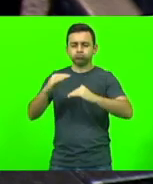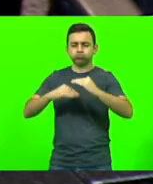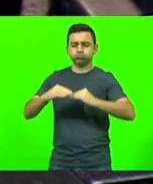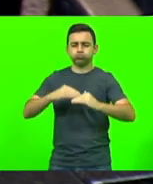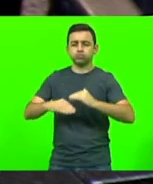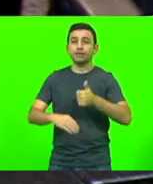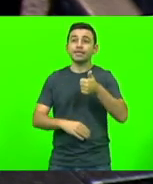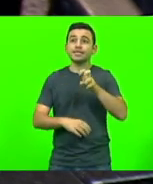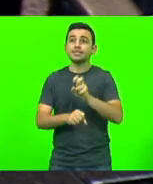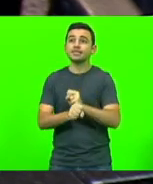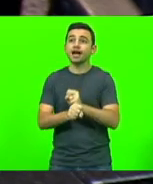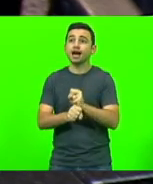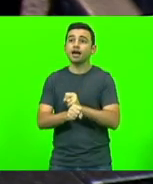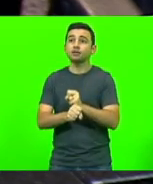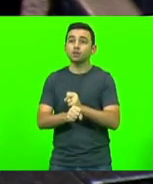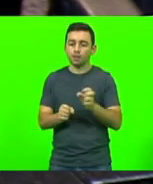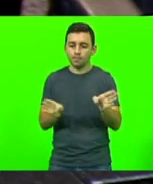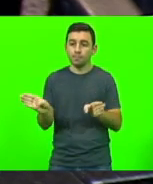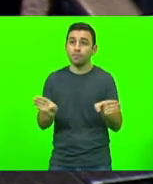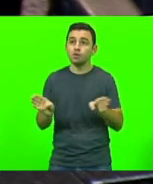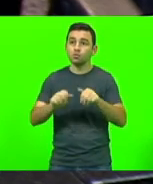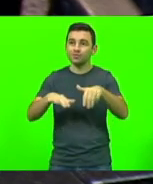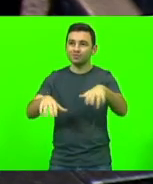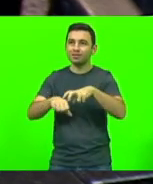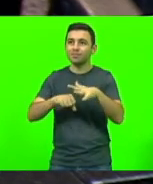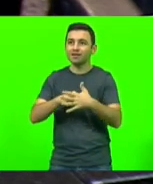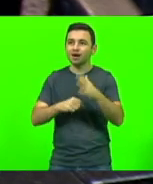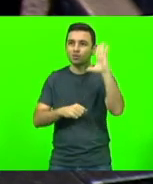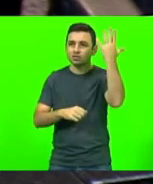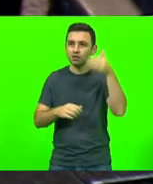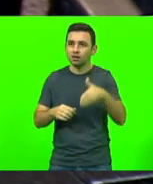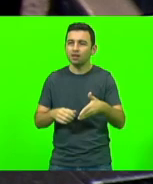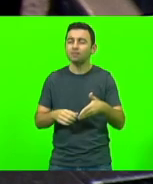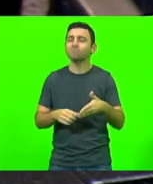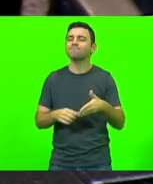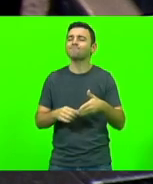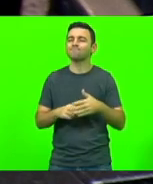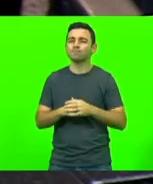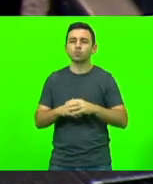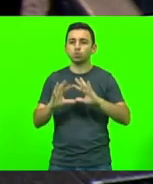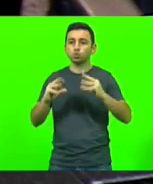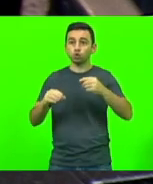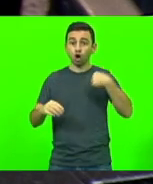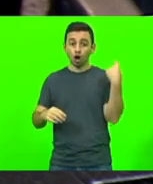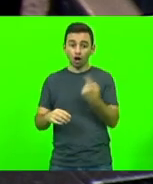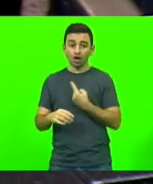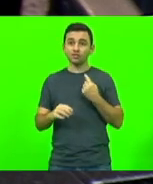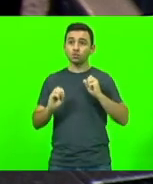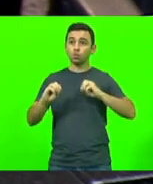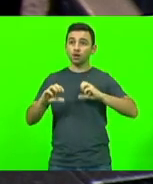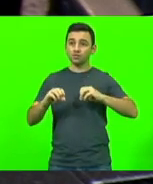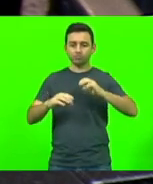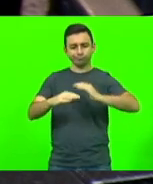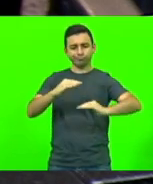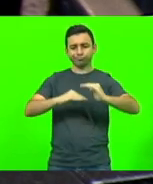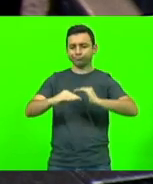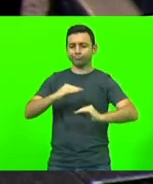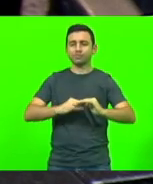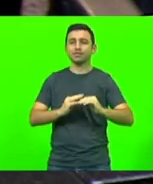Brasil no período pandêmico. 15 anos retrocedemos nisso. E